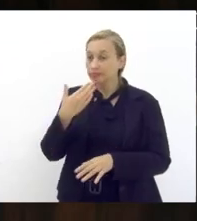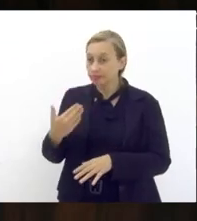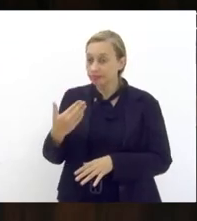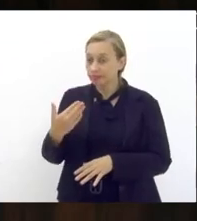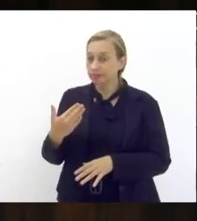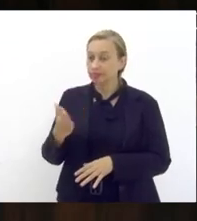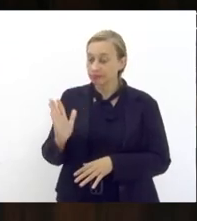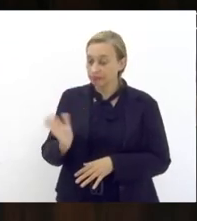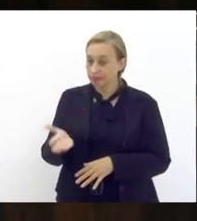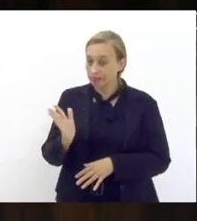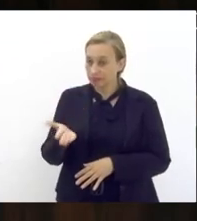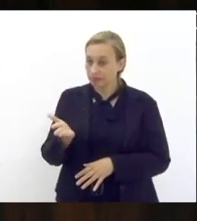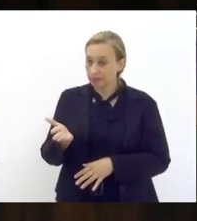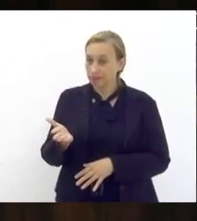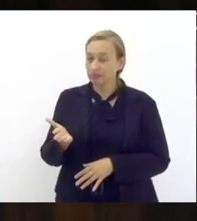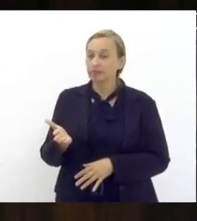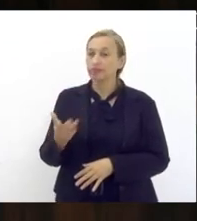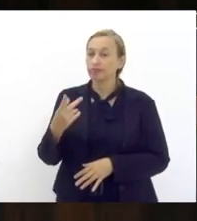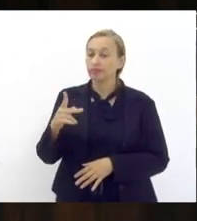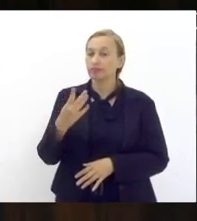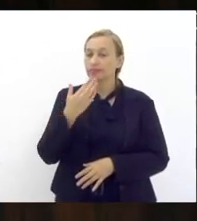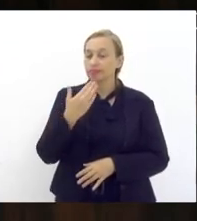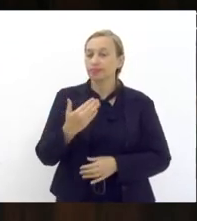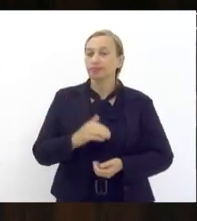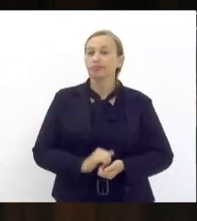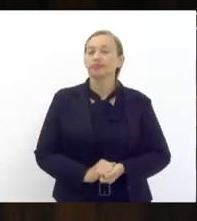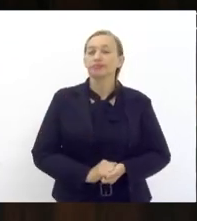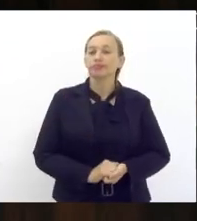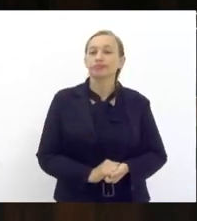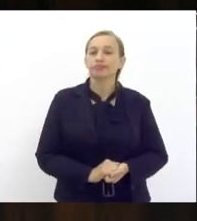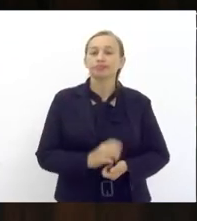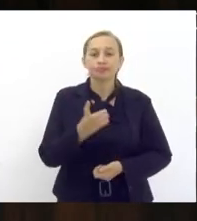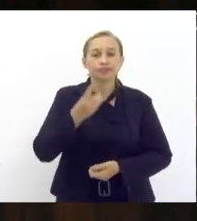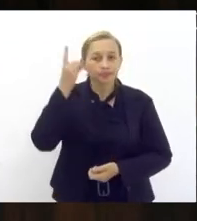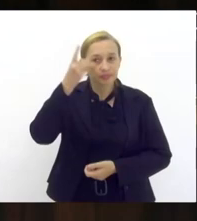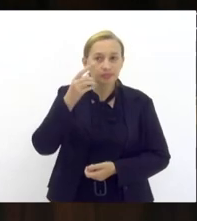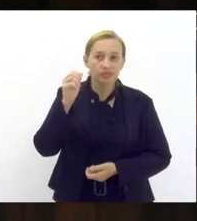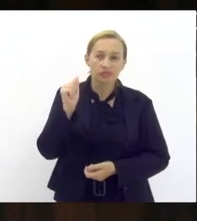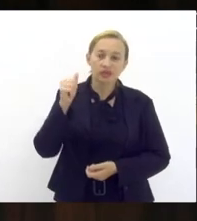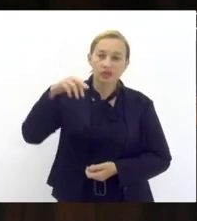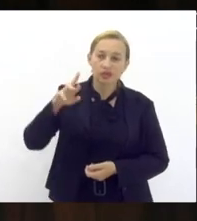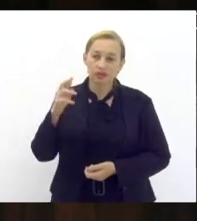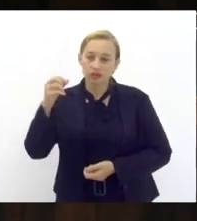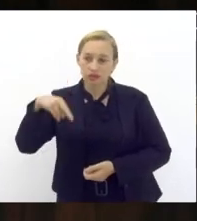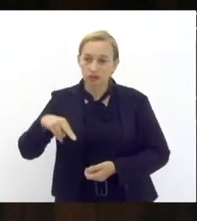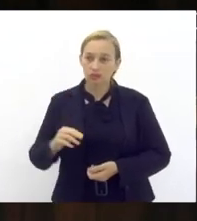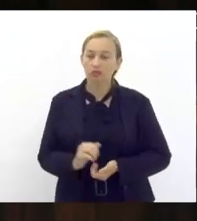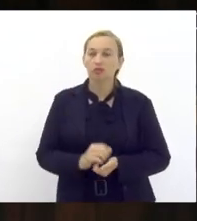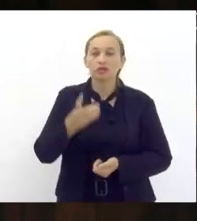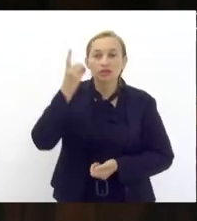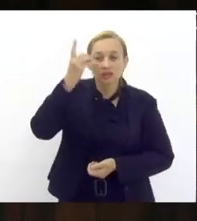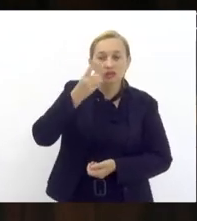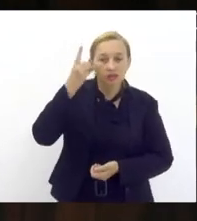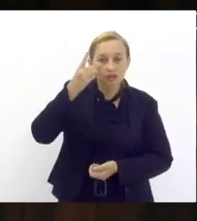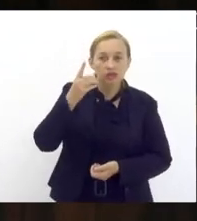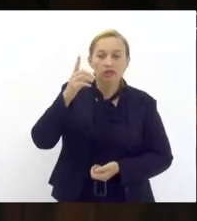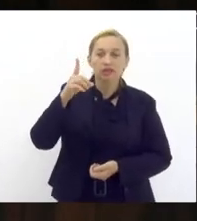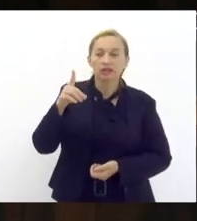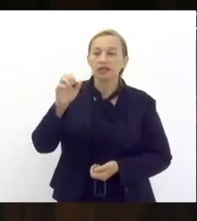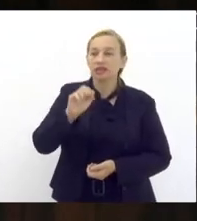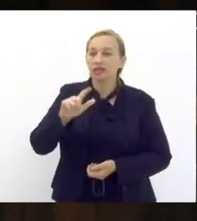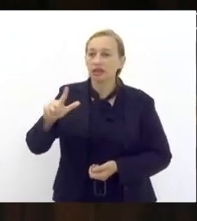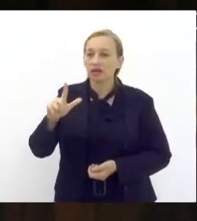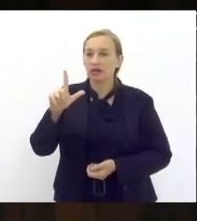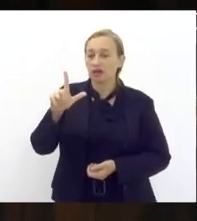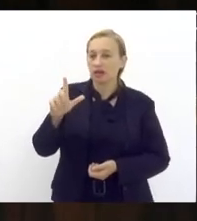já acatei a solicitação de Vossa Excelência. Deputado Anderson Moraes, deputado Daniel Libreron,